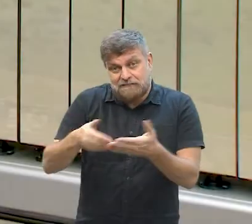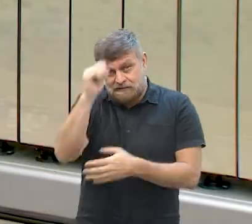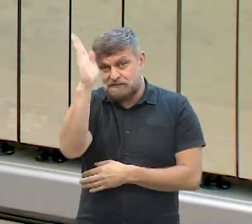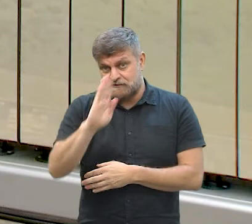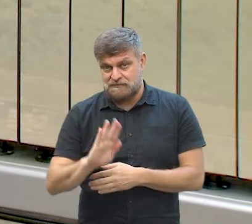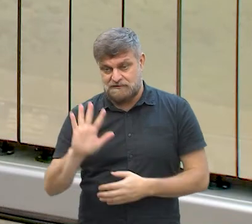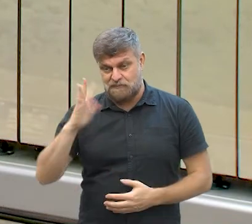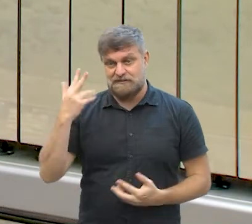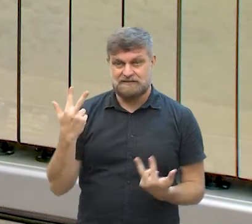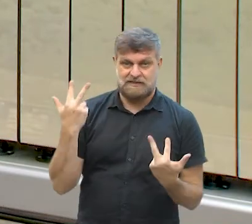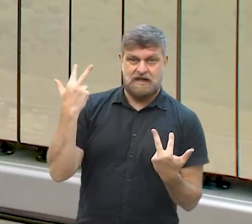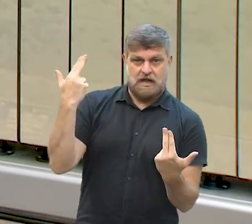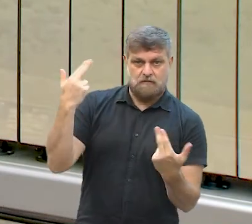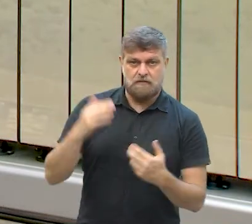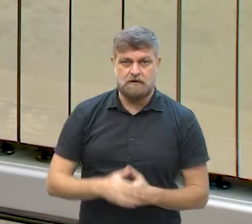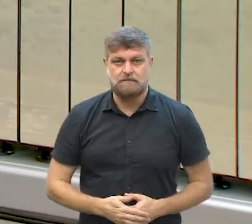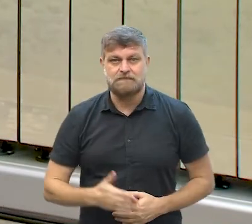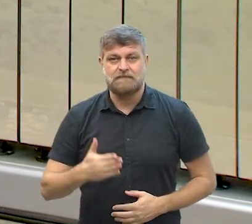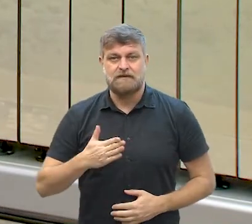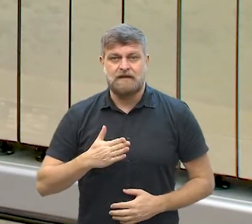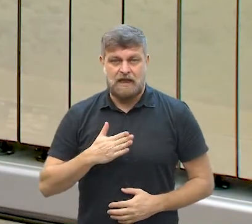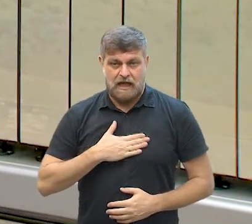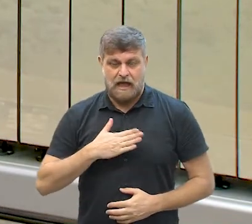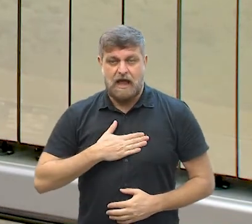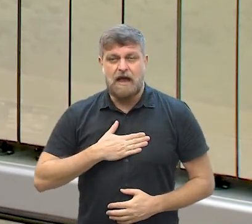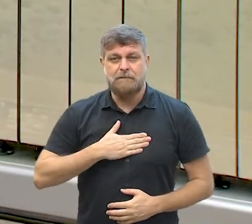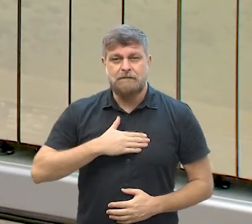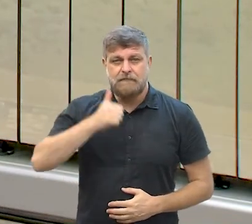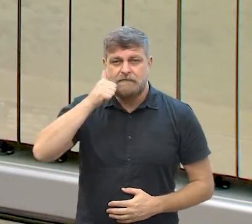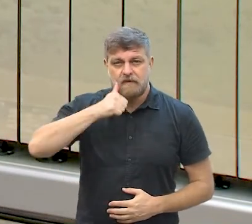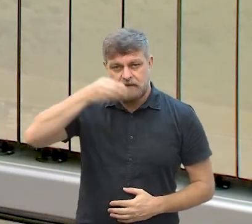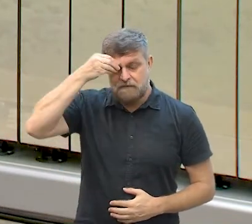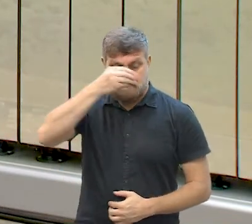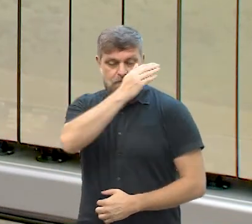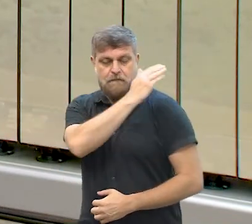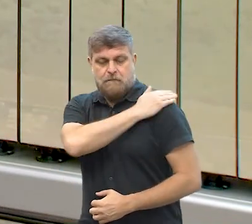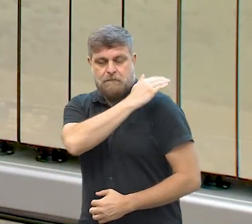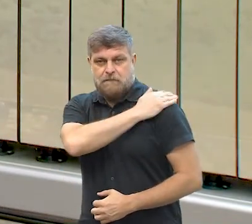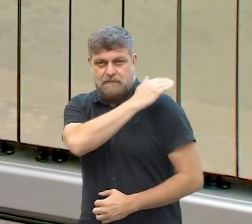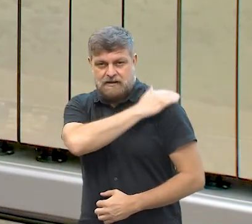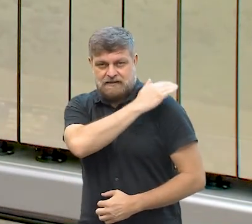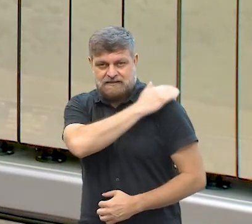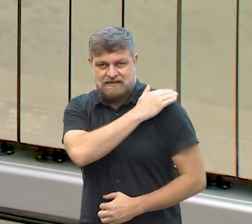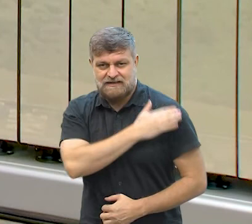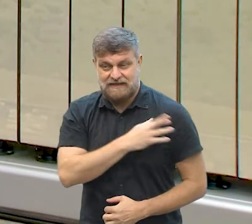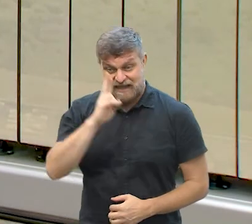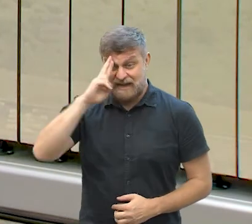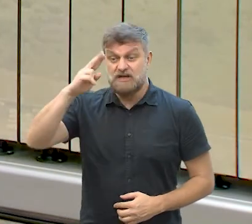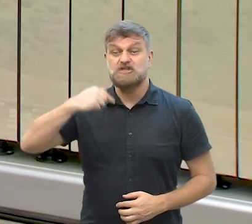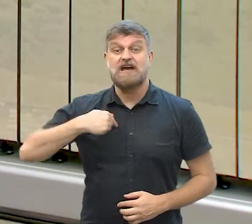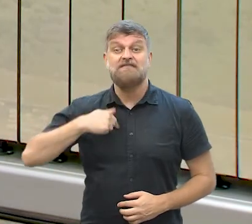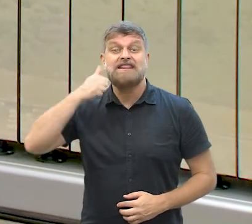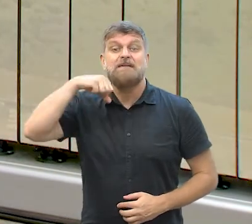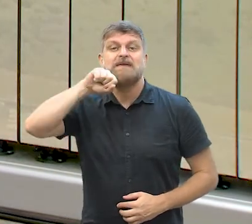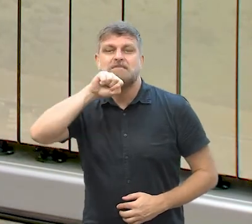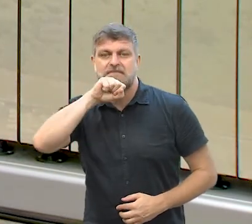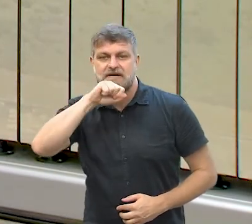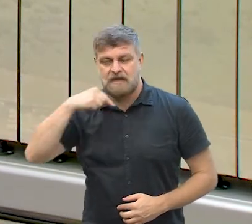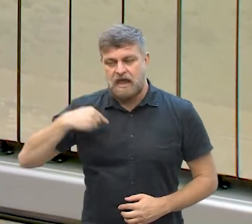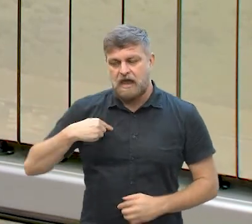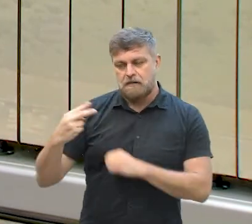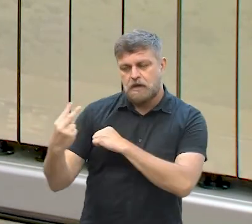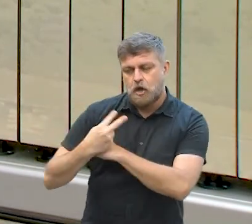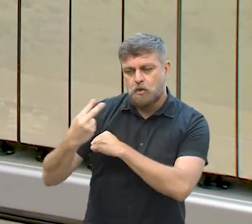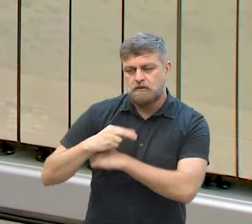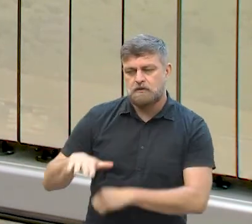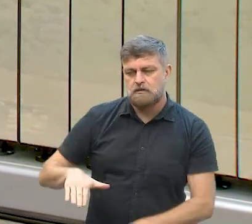no Brasil. E eu fui criado pela minha madrinha, né, a minha madrinha, né, que era patroa da minha mãe,